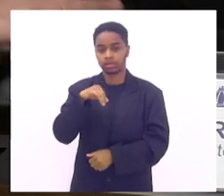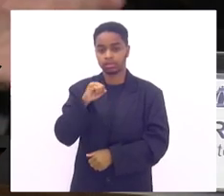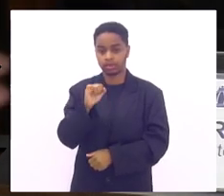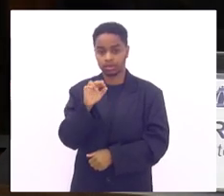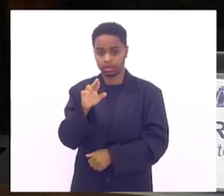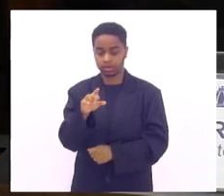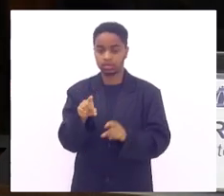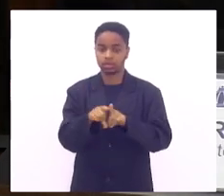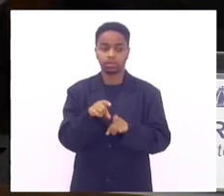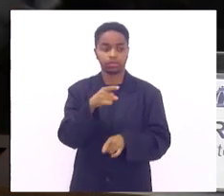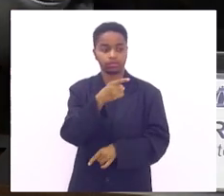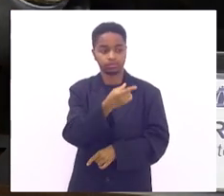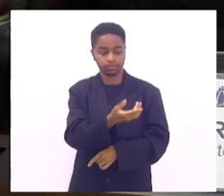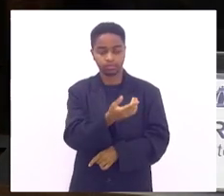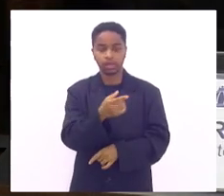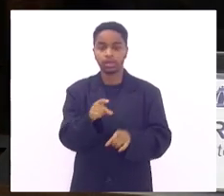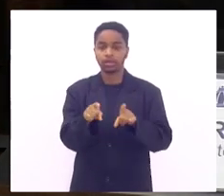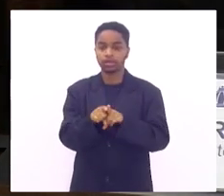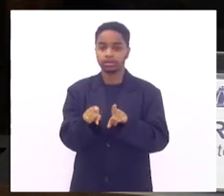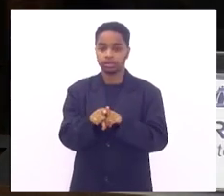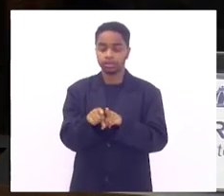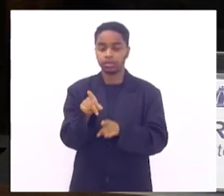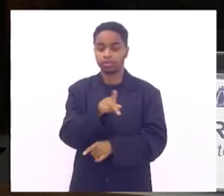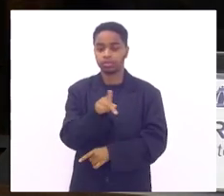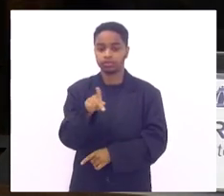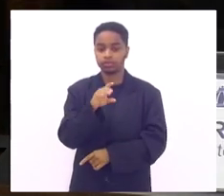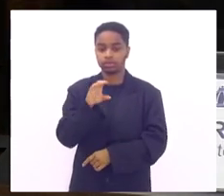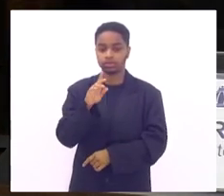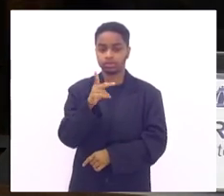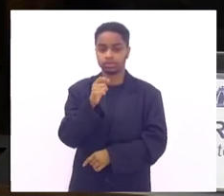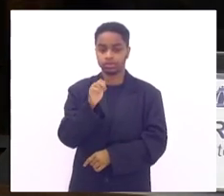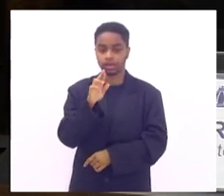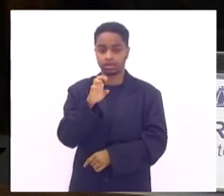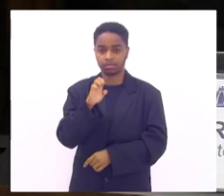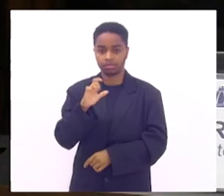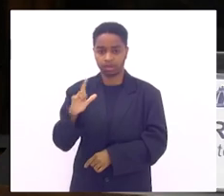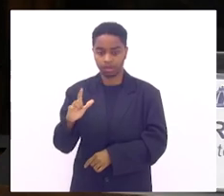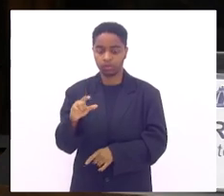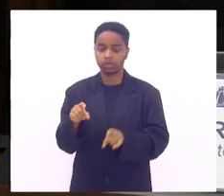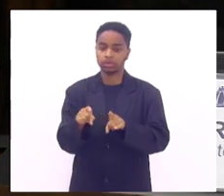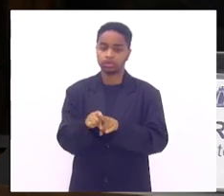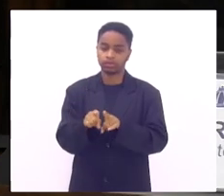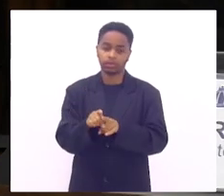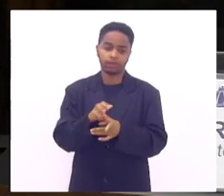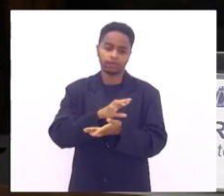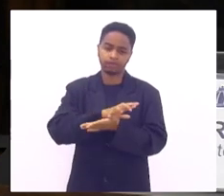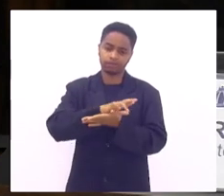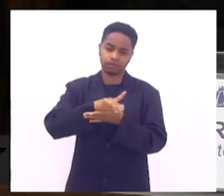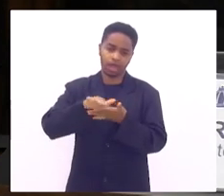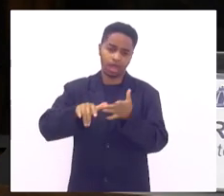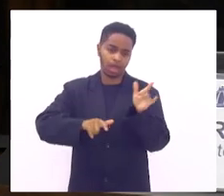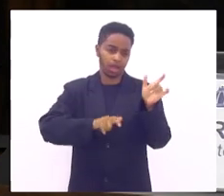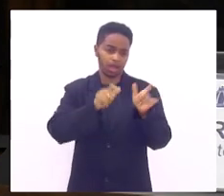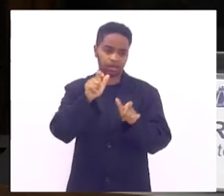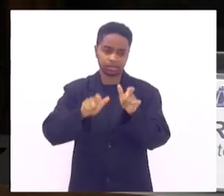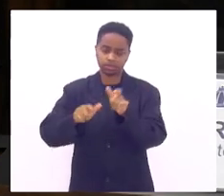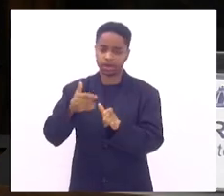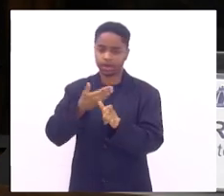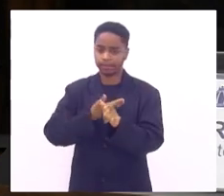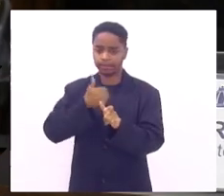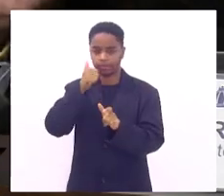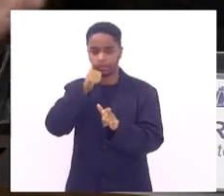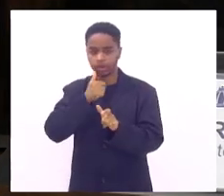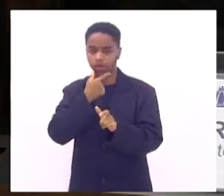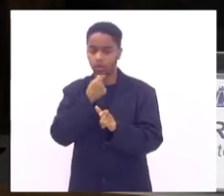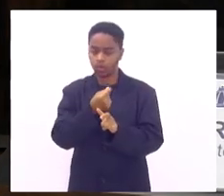Vossa Excelência, também com o professor Charbel, enfim, com tantos e tantas amigas e amigos que hoje